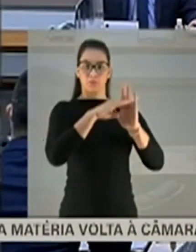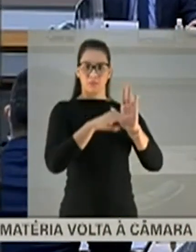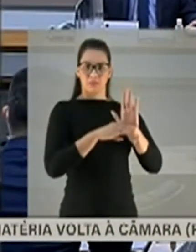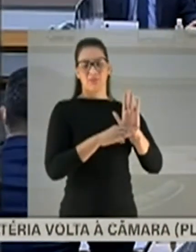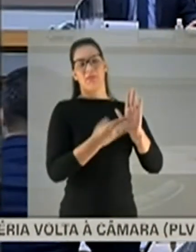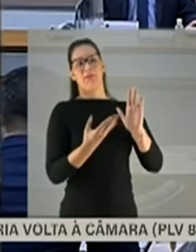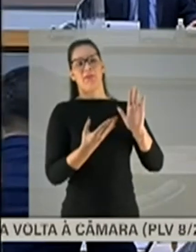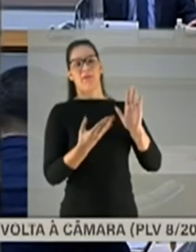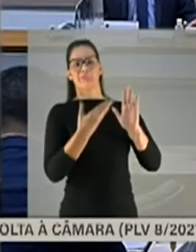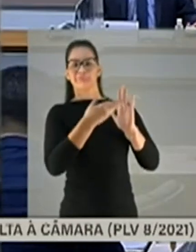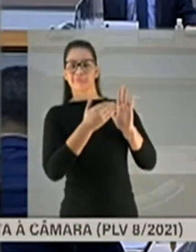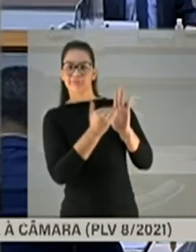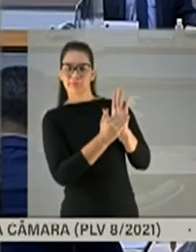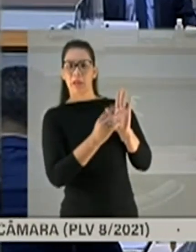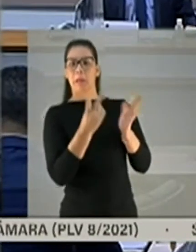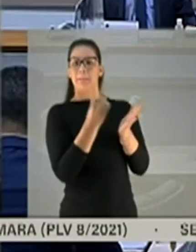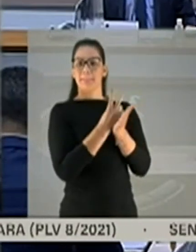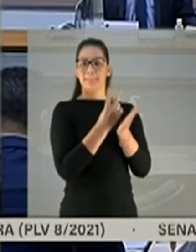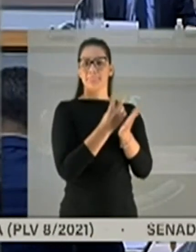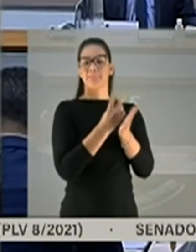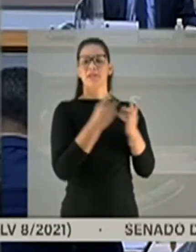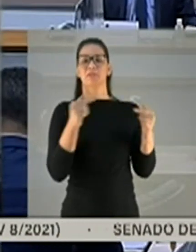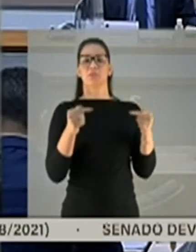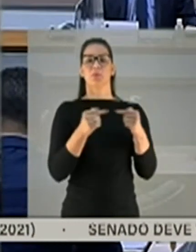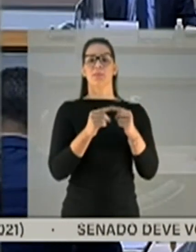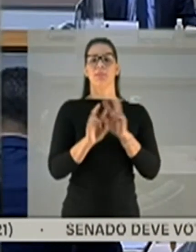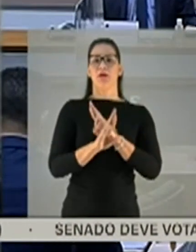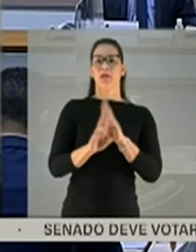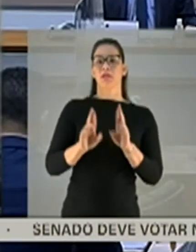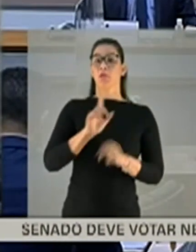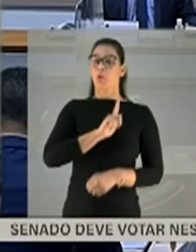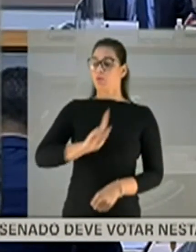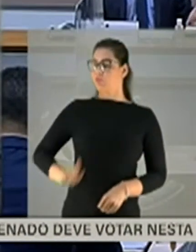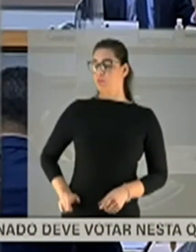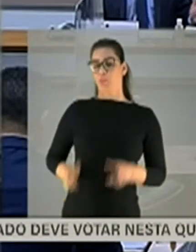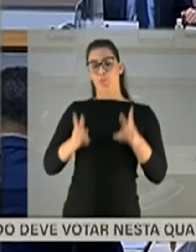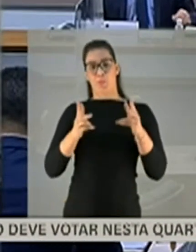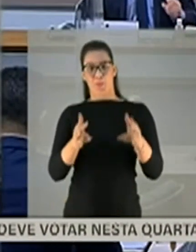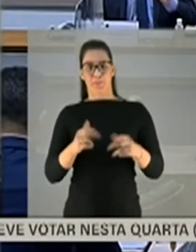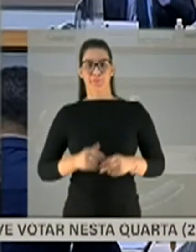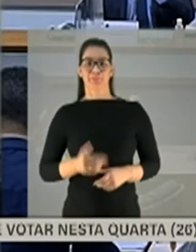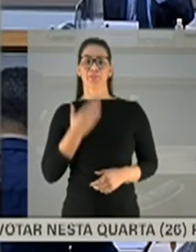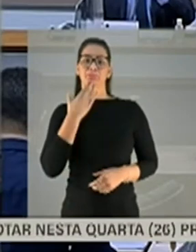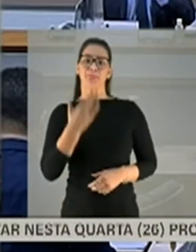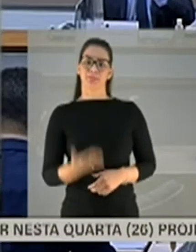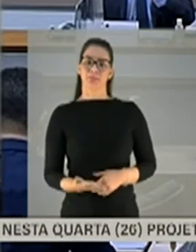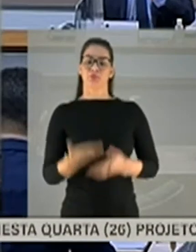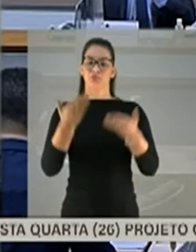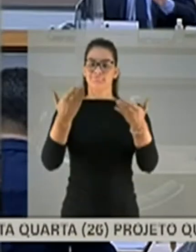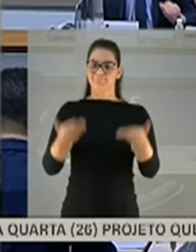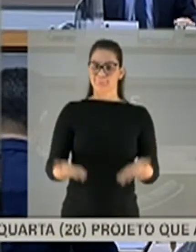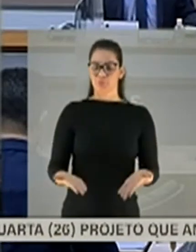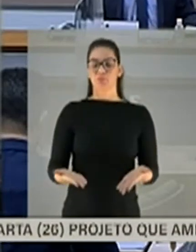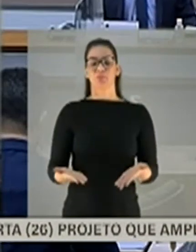vedações, são os mesmos que encaixam em relação aos governadores. Então, eu quero pedir a Vossa Excelência